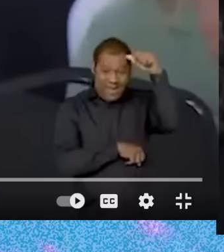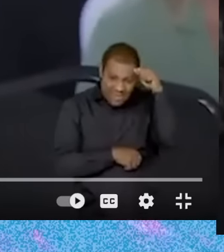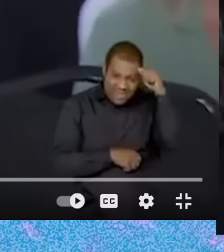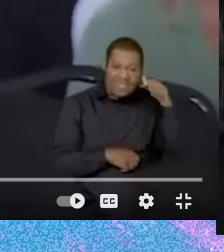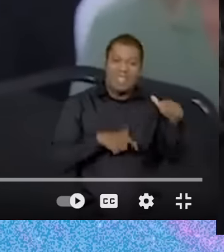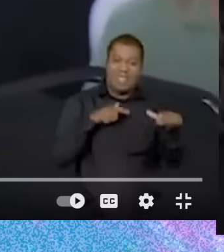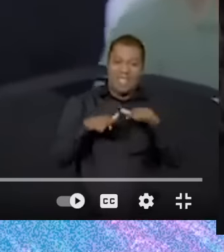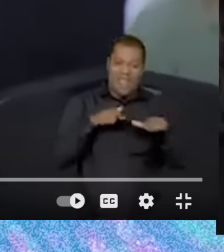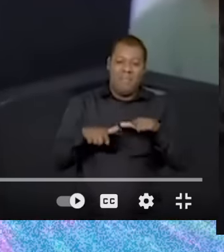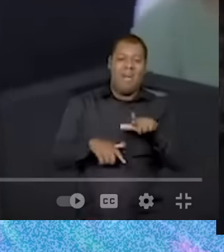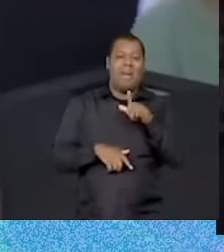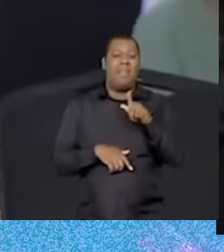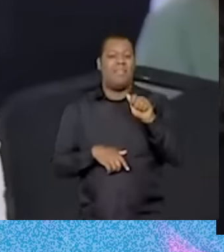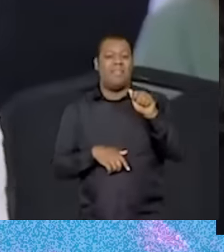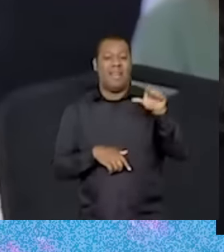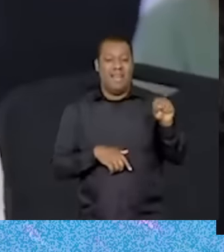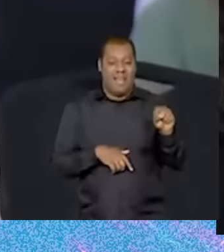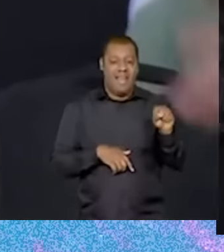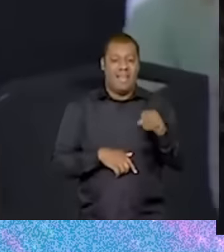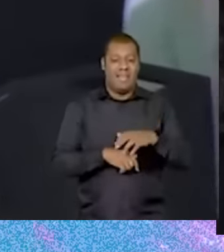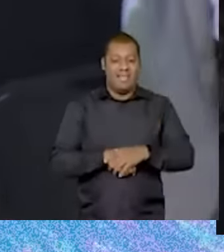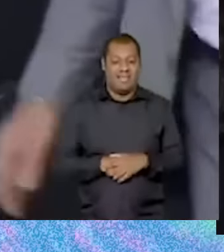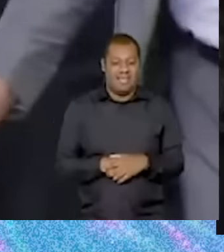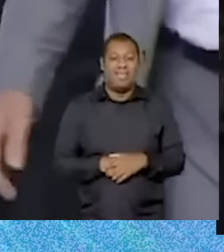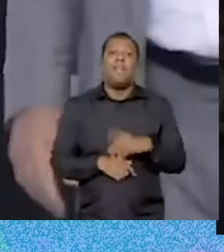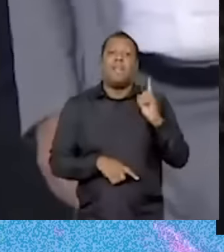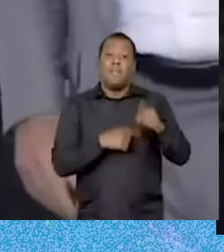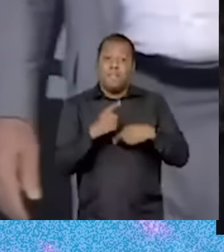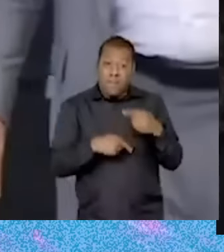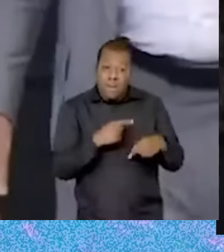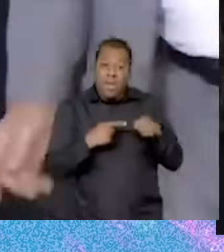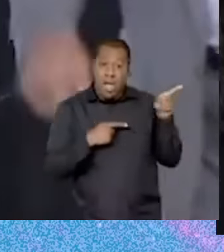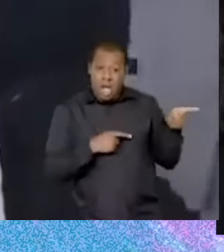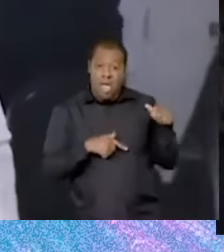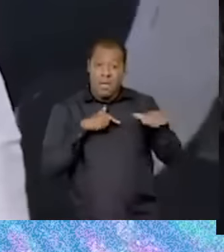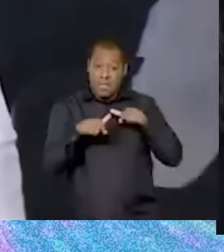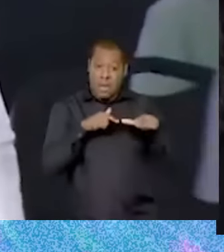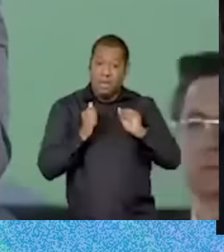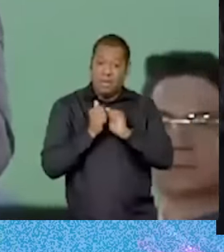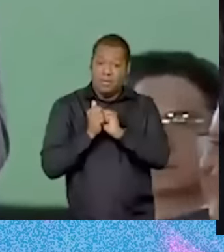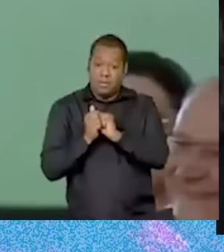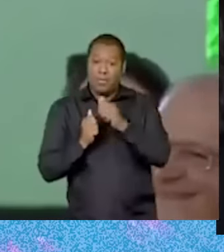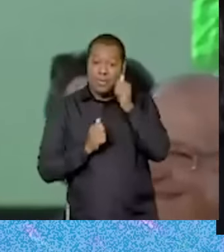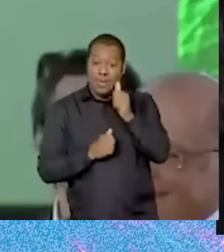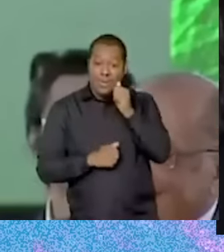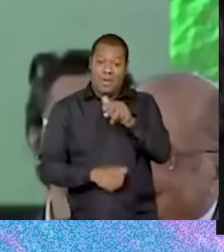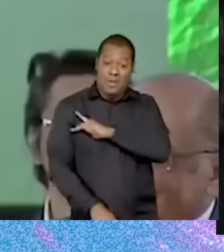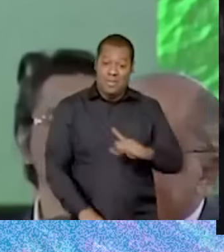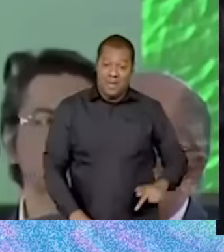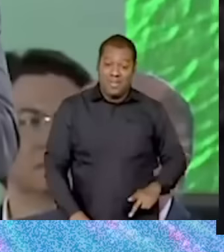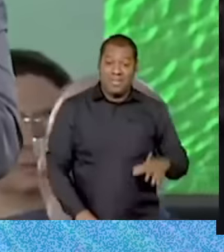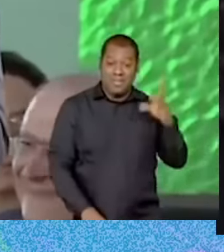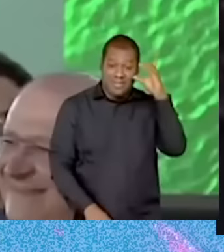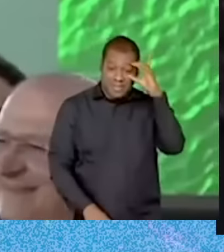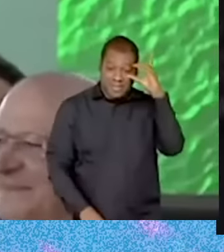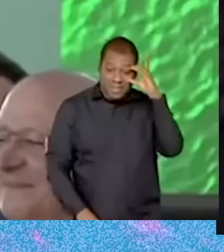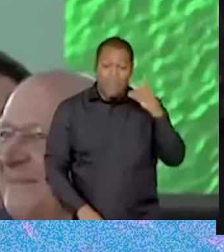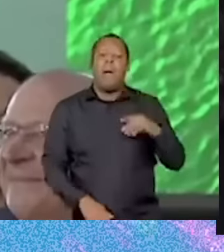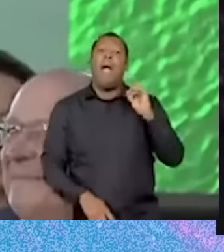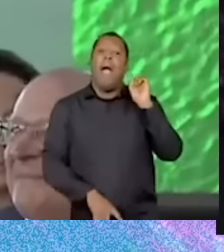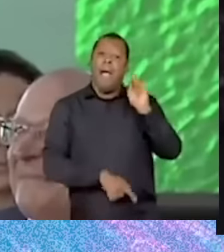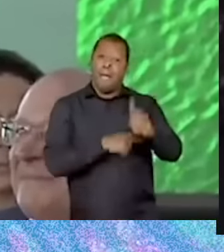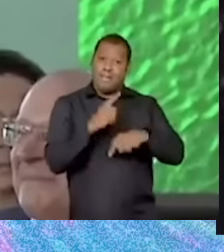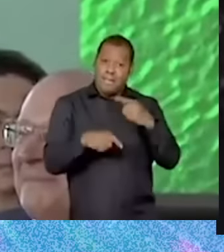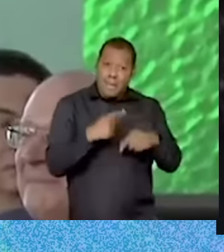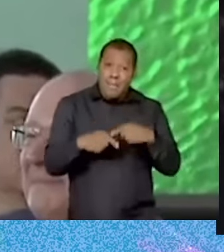gasoduto depois oido trabalhou com a Dilma R depois eu estrei vendo ele trabalhar com bário mas